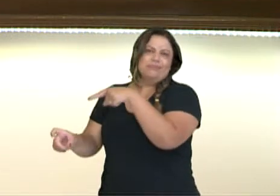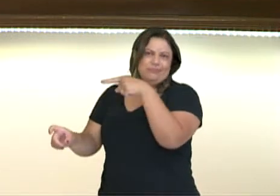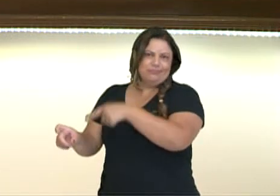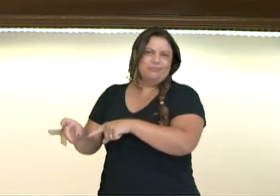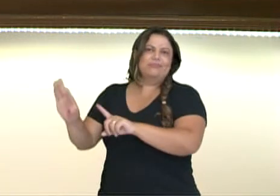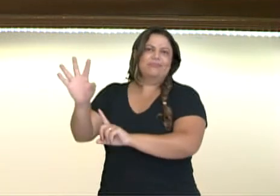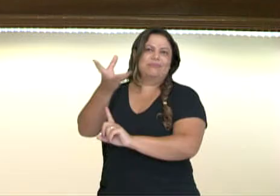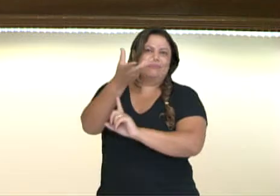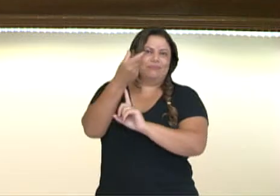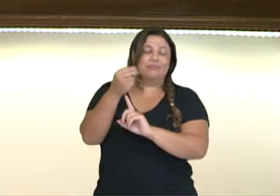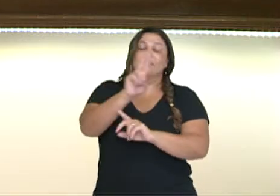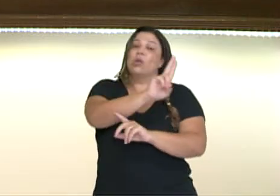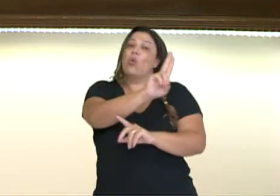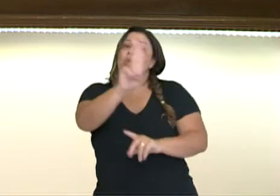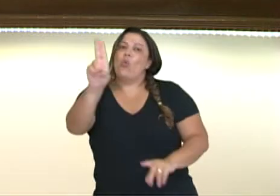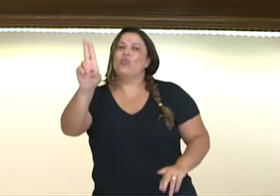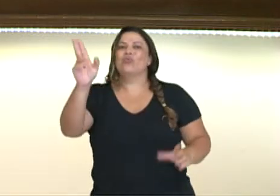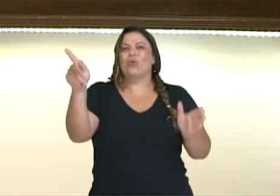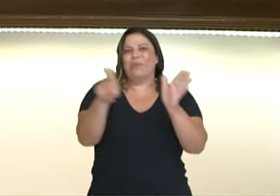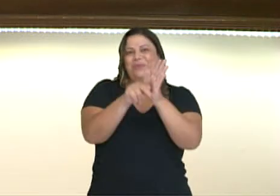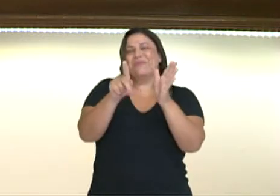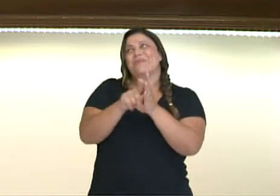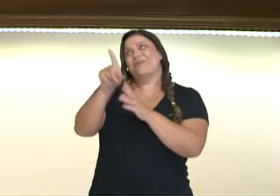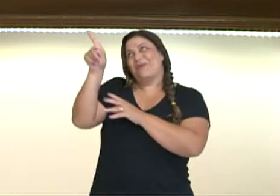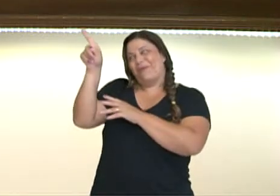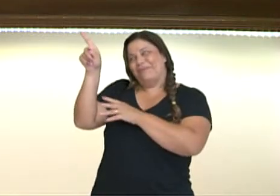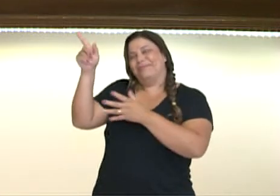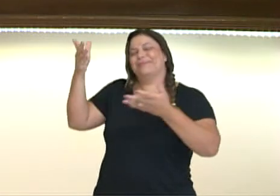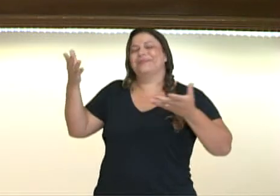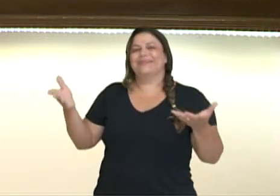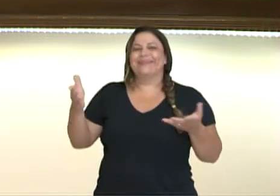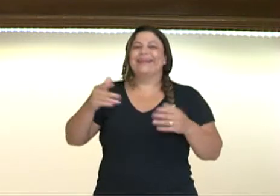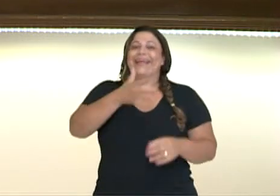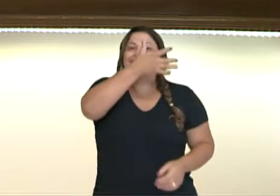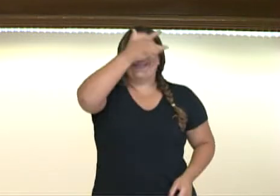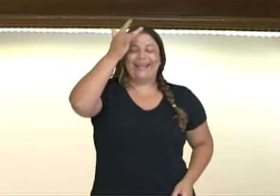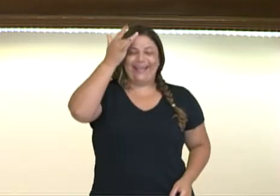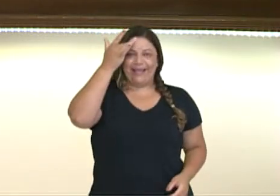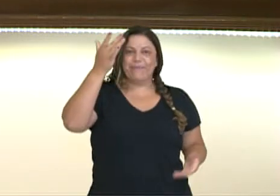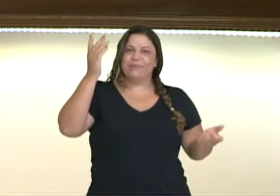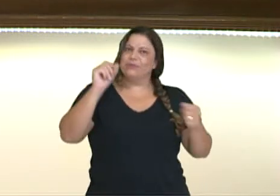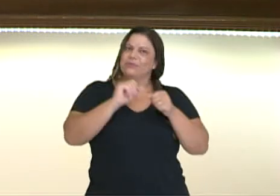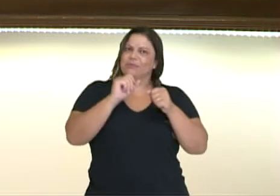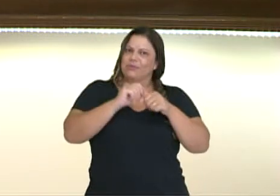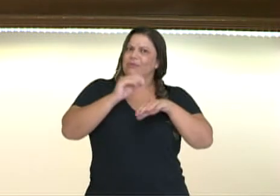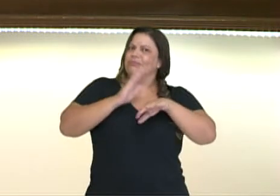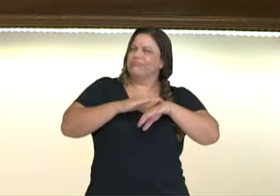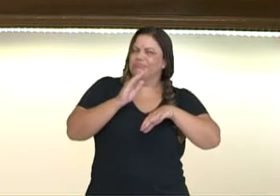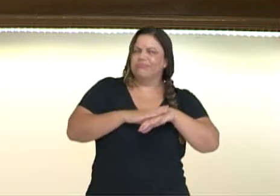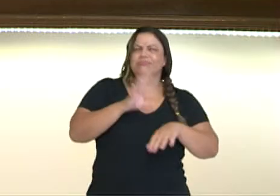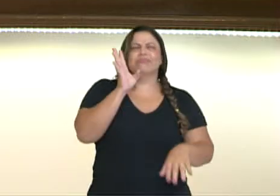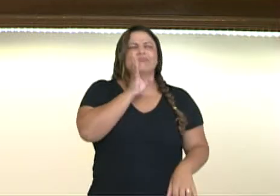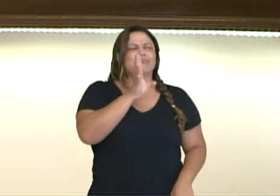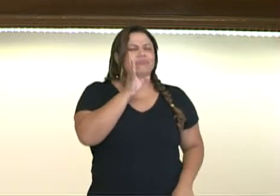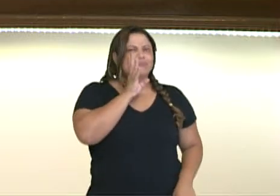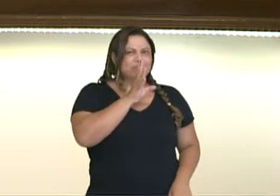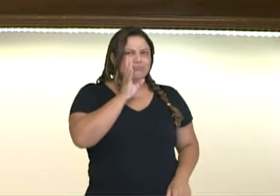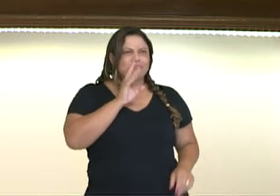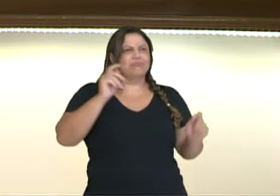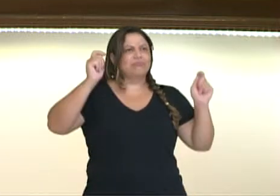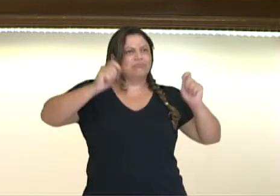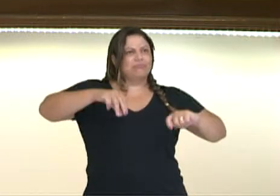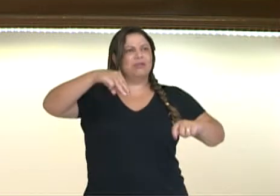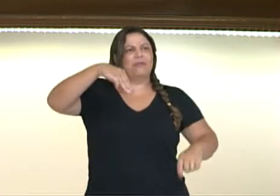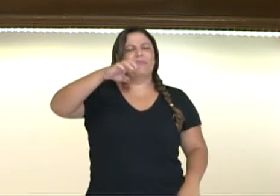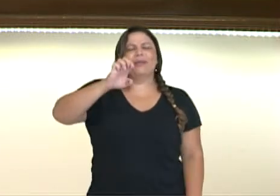de mecenato até hoje. E a pessoa que pratica isso de forma super legal é chamada de